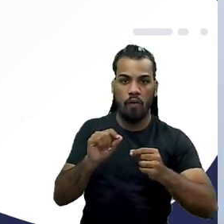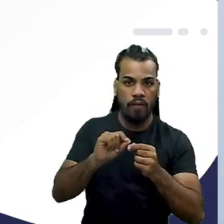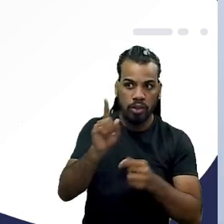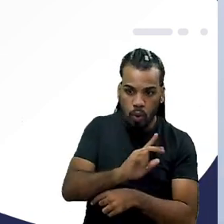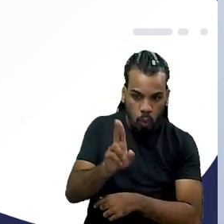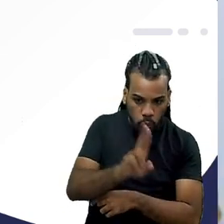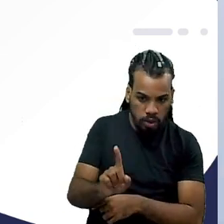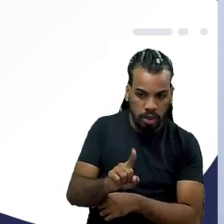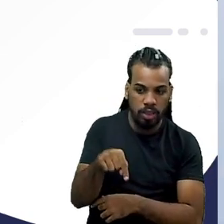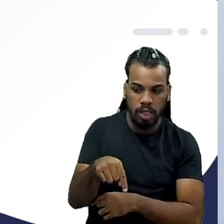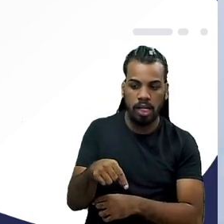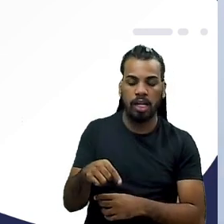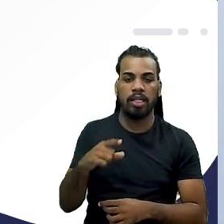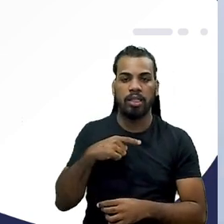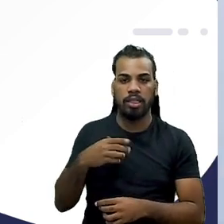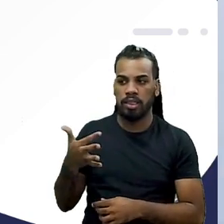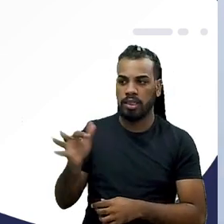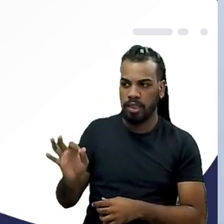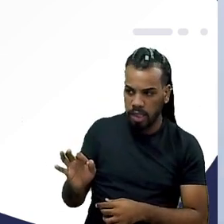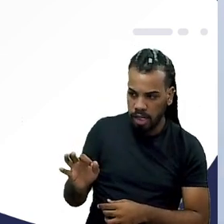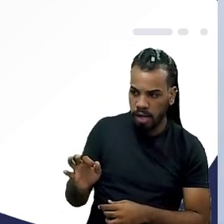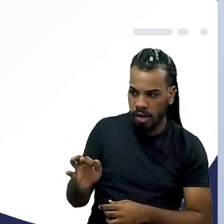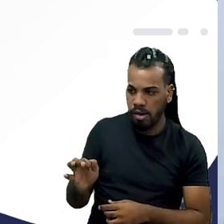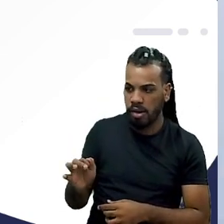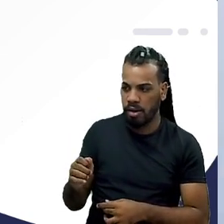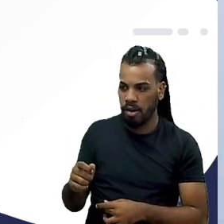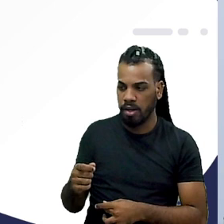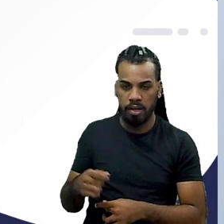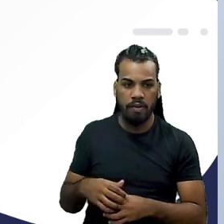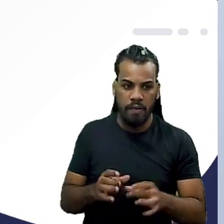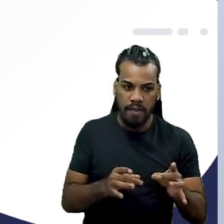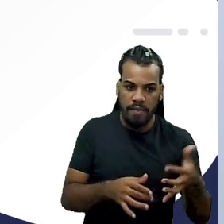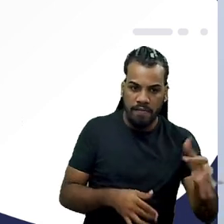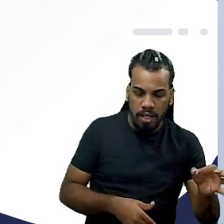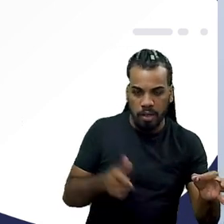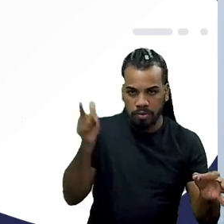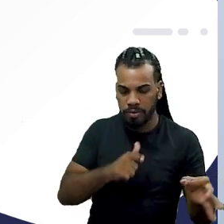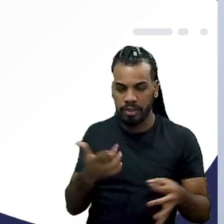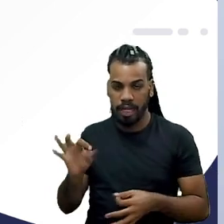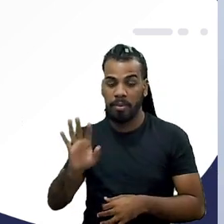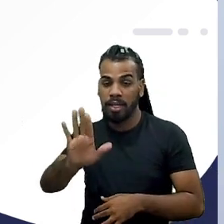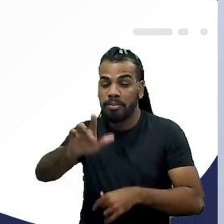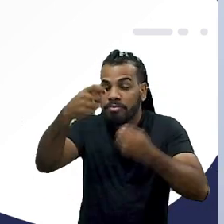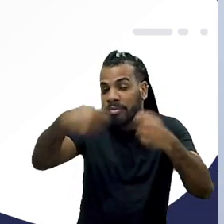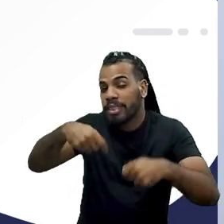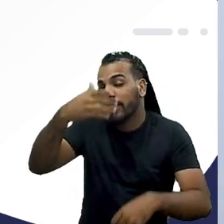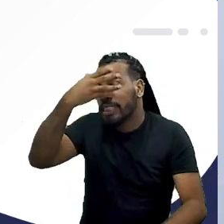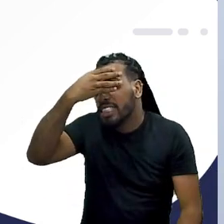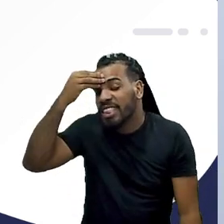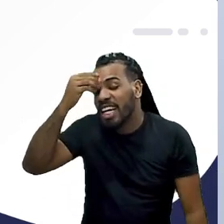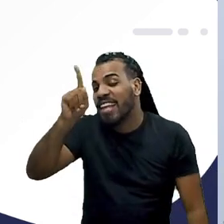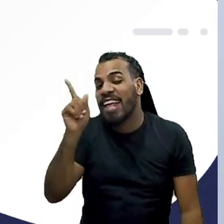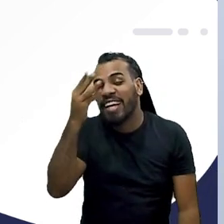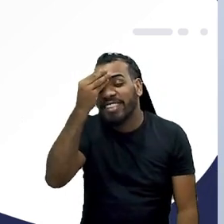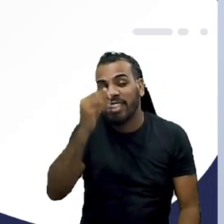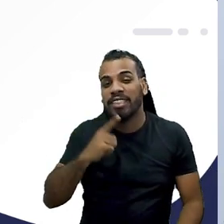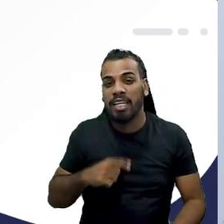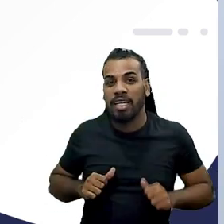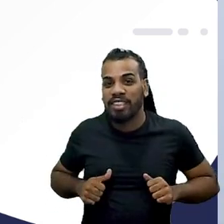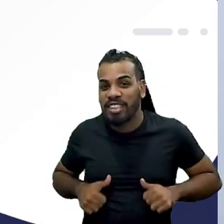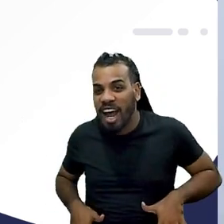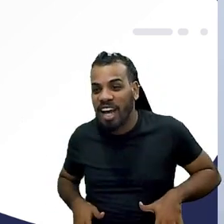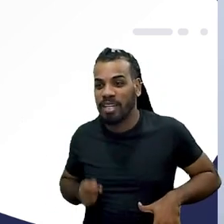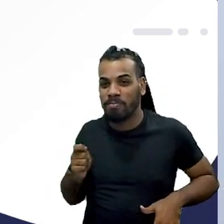dessa, ele comprou por 10, aí diz, olha, eu estou vendendo por 20, estou ganhando 10. Mas ele esquece que precisa deduzir os custos fixos,